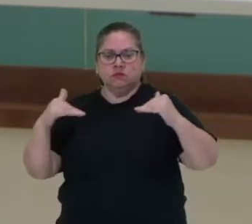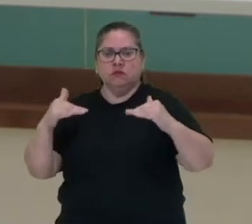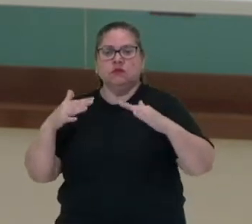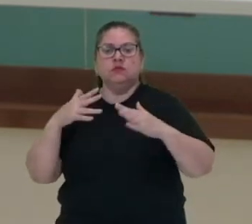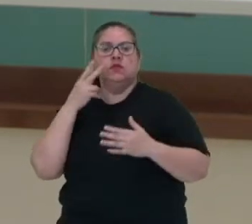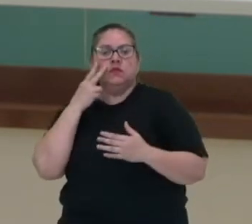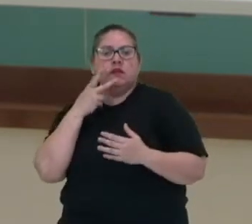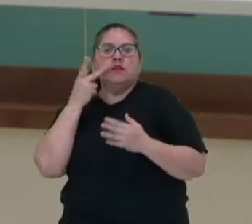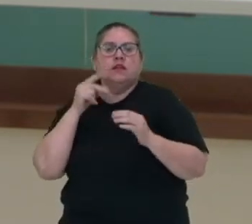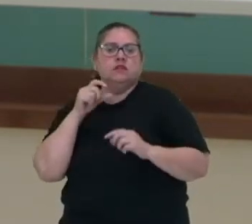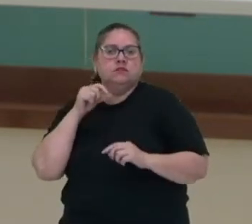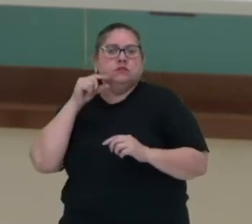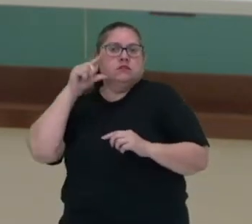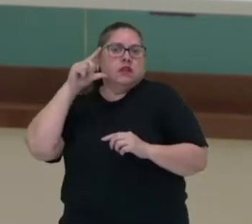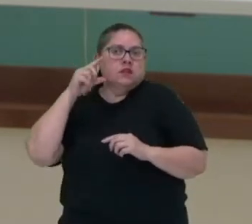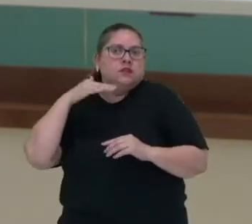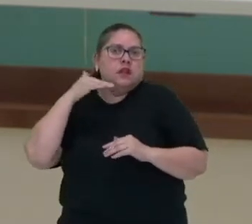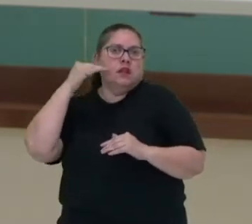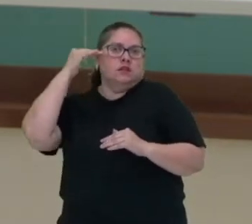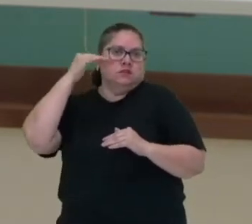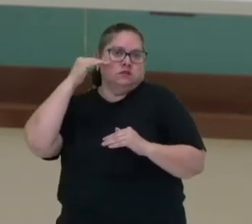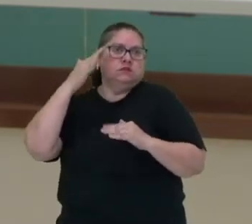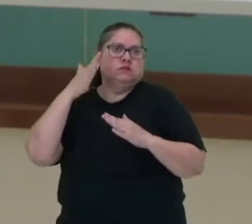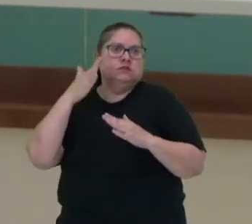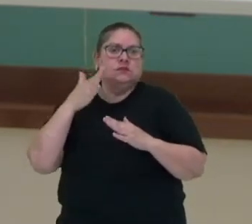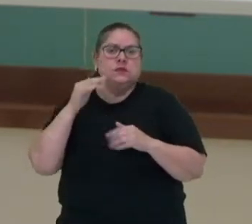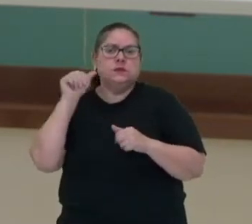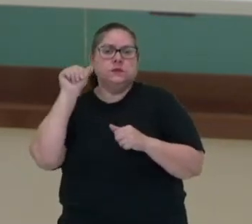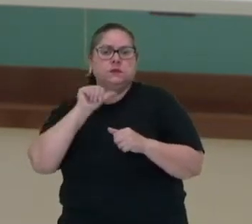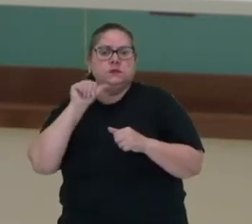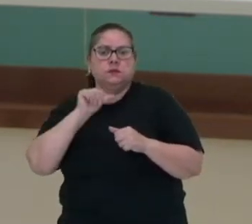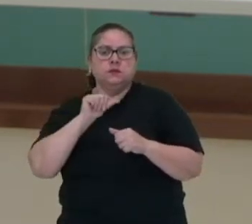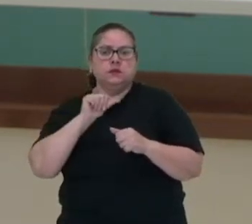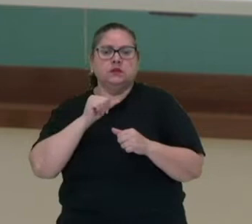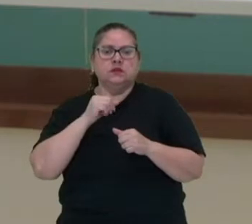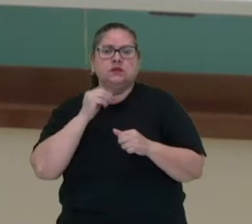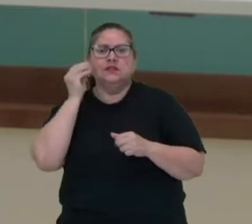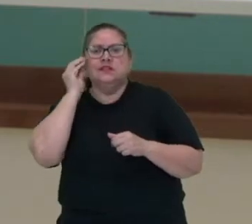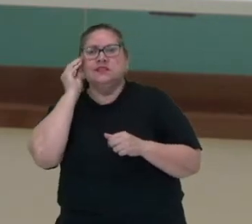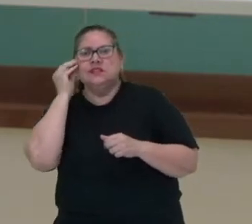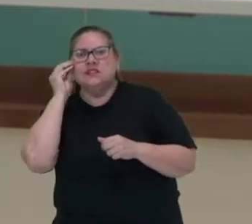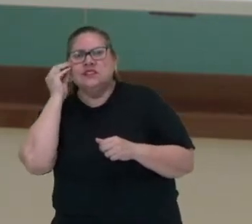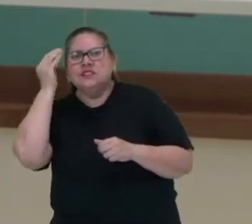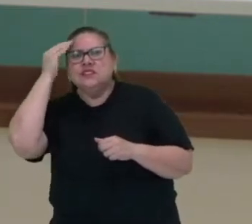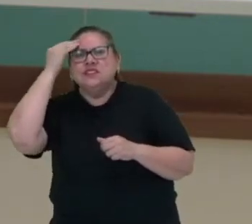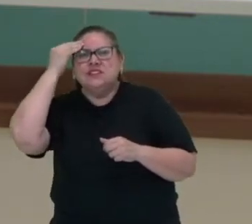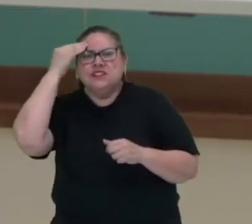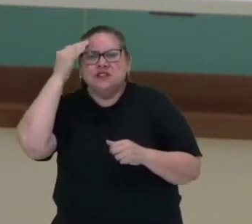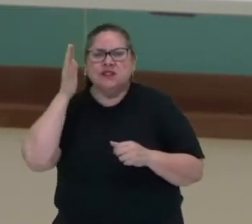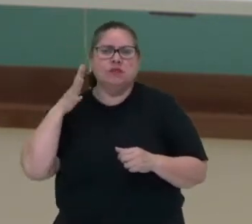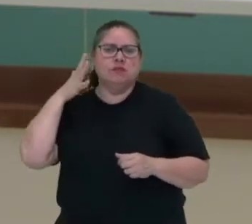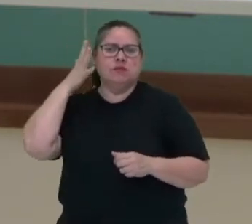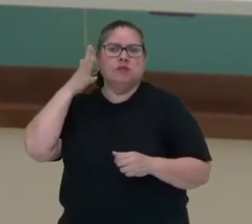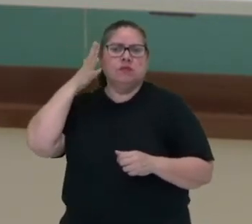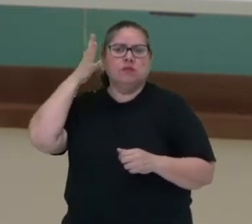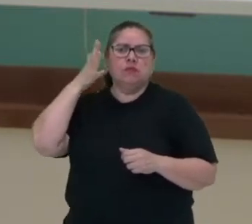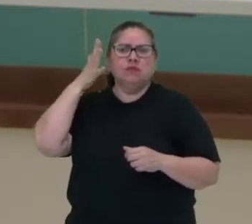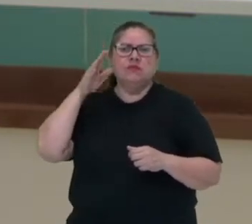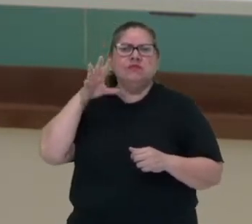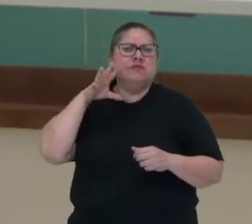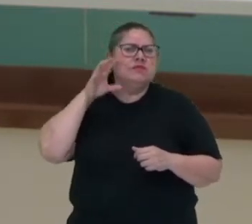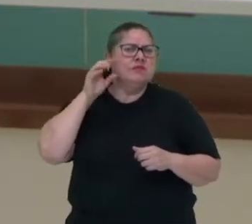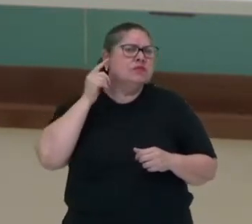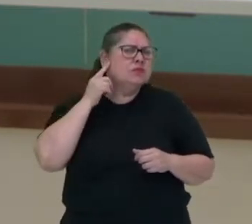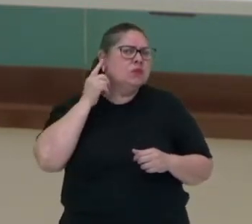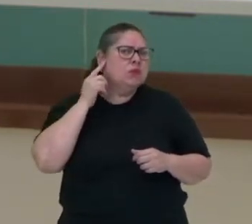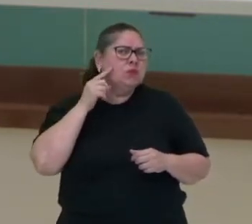um pouquinho mais alto. É muito ruim, né, quando a gente está tentando entender uma palestra, um discurso e não dá para ouvir,